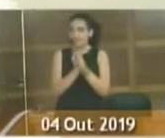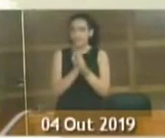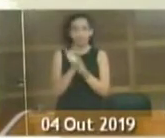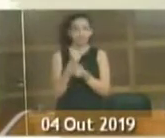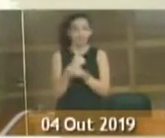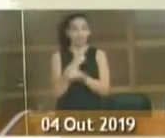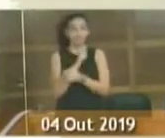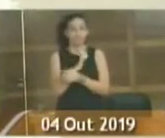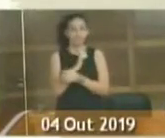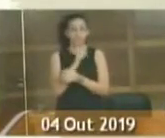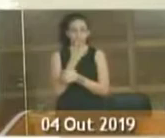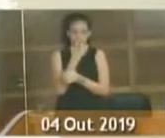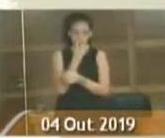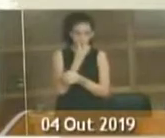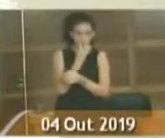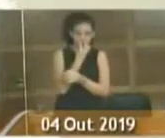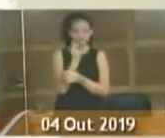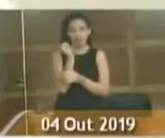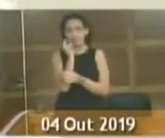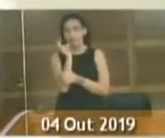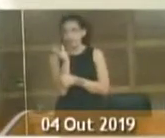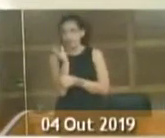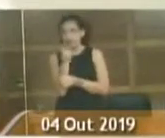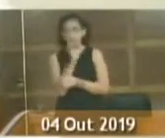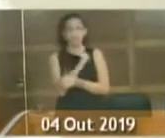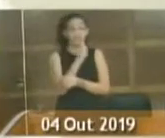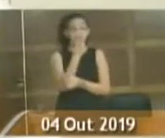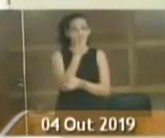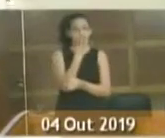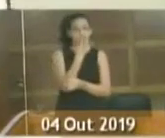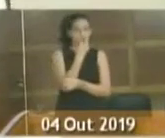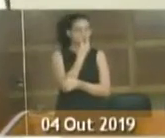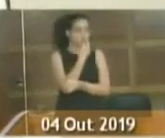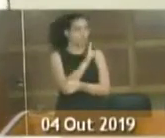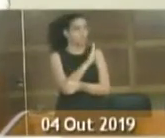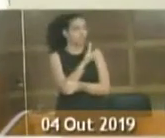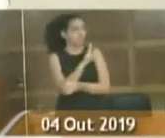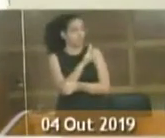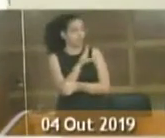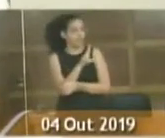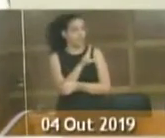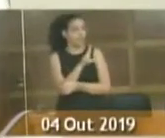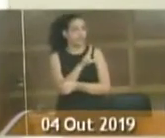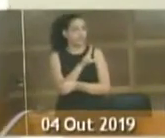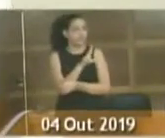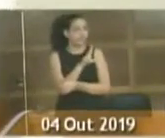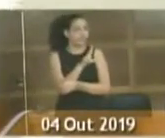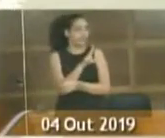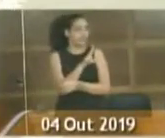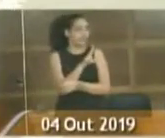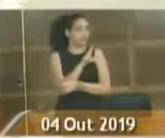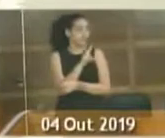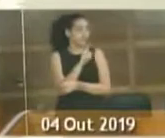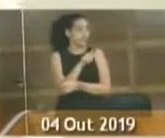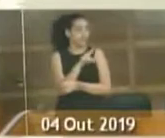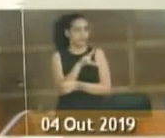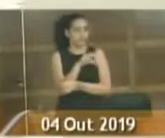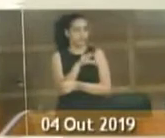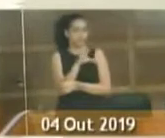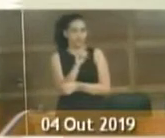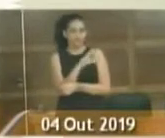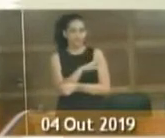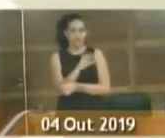eu tenho gato, eu tenho 3 cachorros, que eu vou falar o nome deles também em homenagem, Lúcio Apolo,